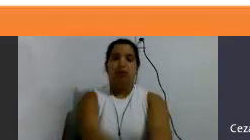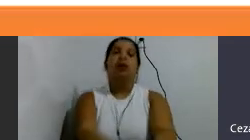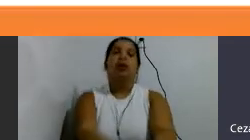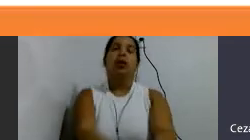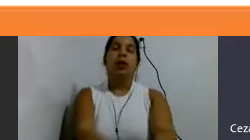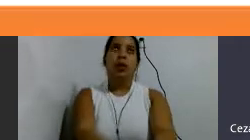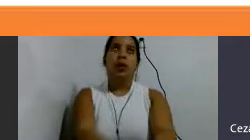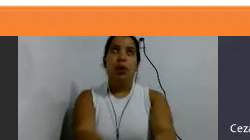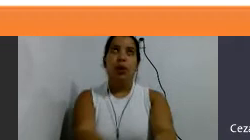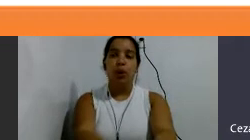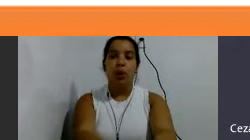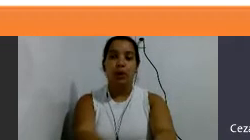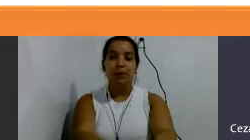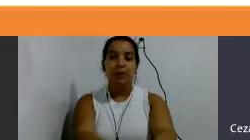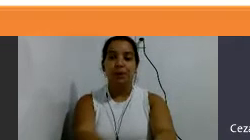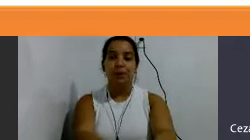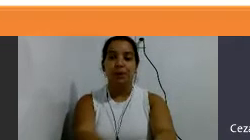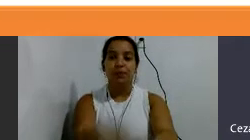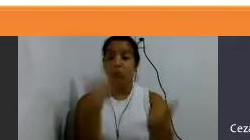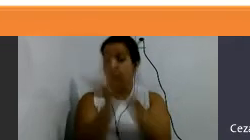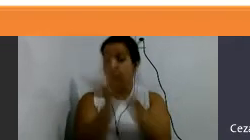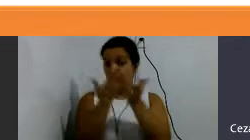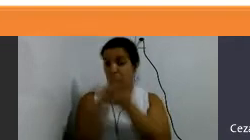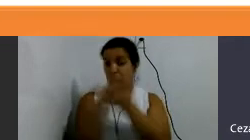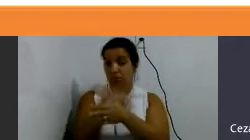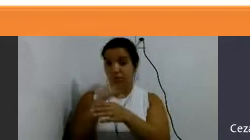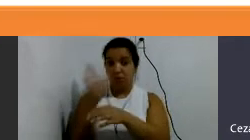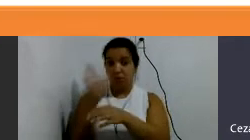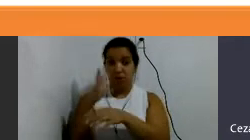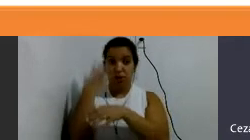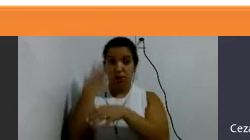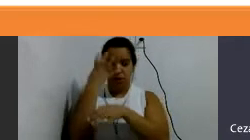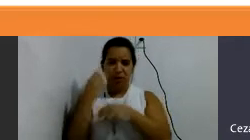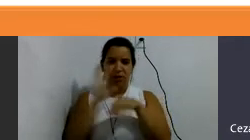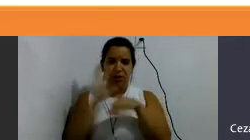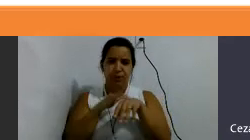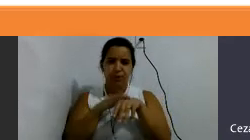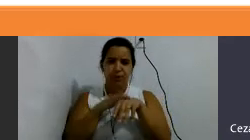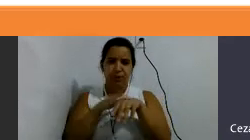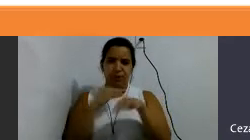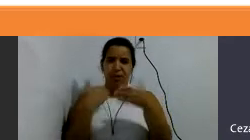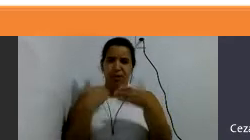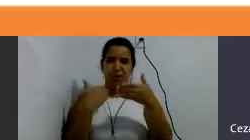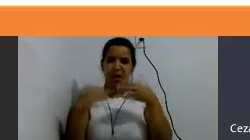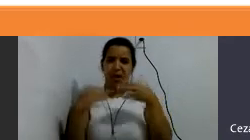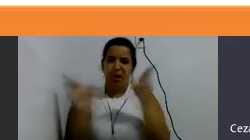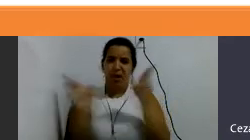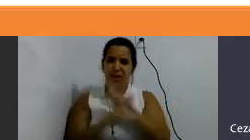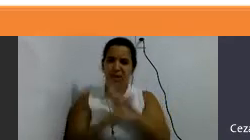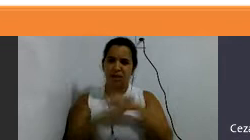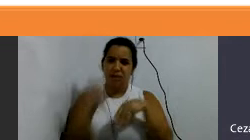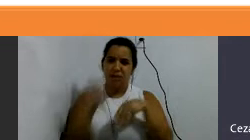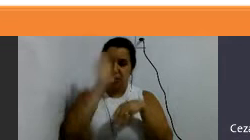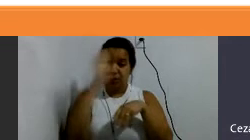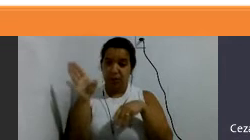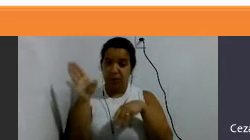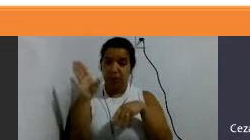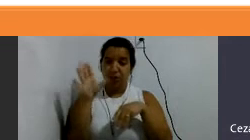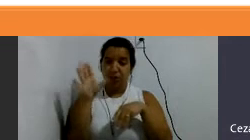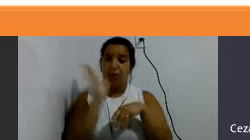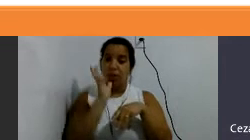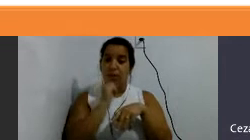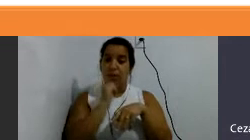Inclusive, já se tem estudos que falam que a gravidade da doença está relacionada principalmente à